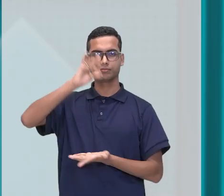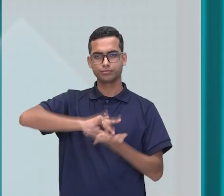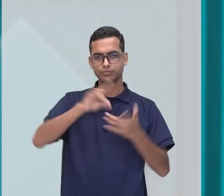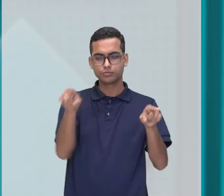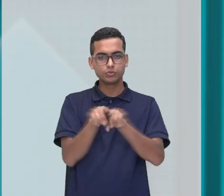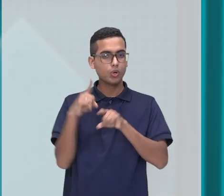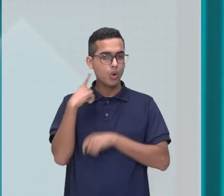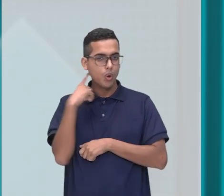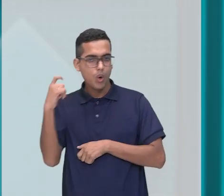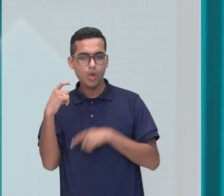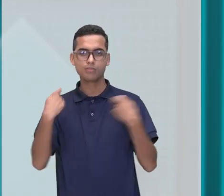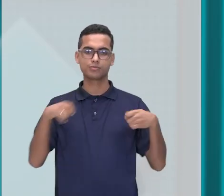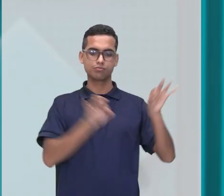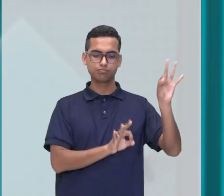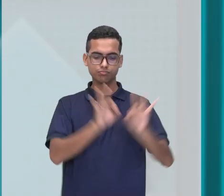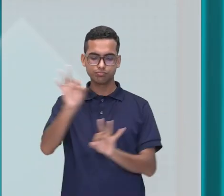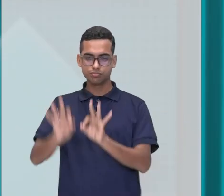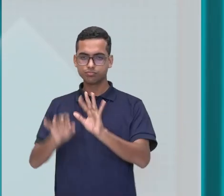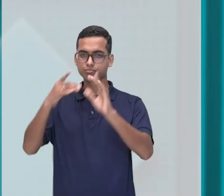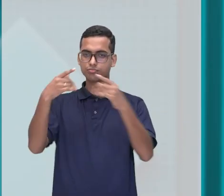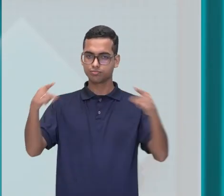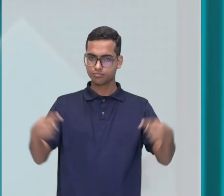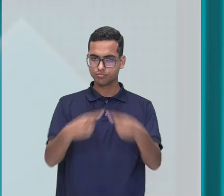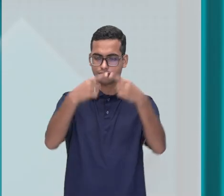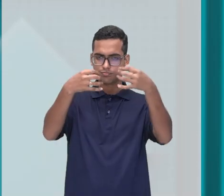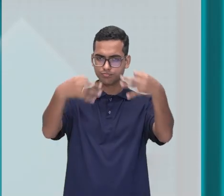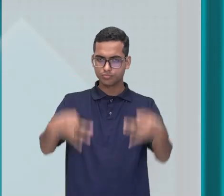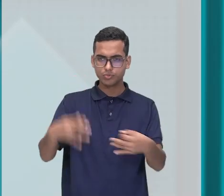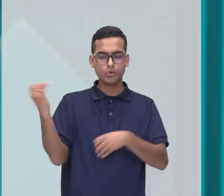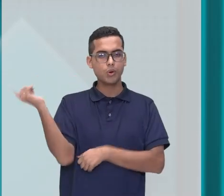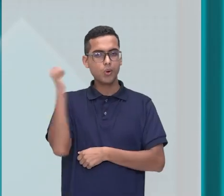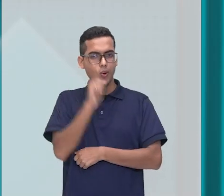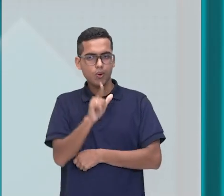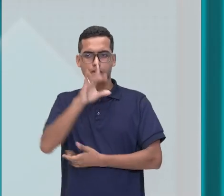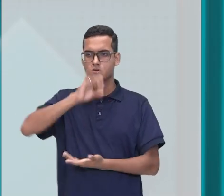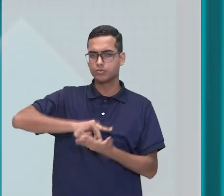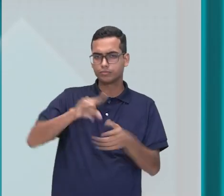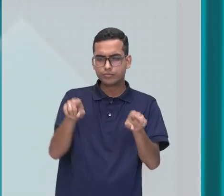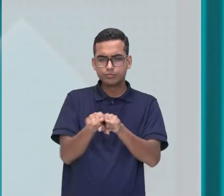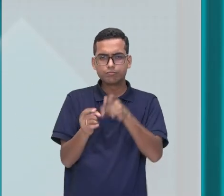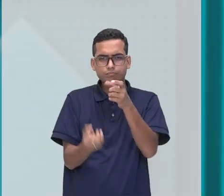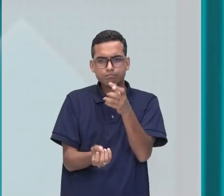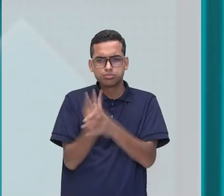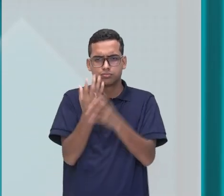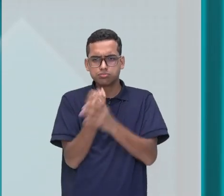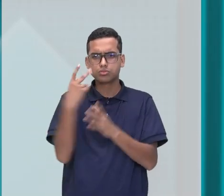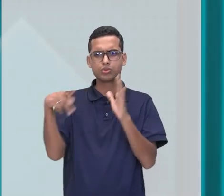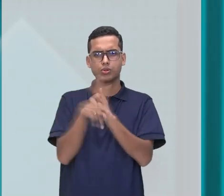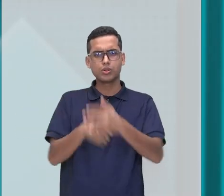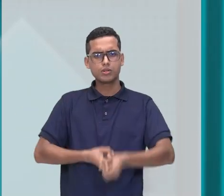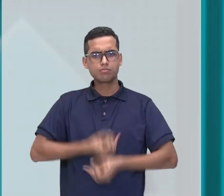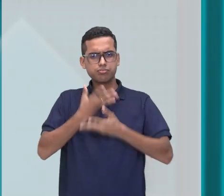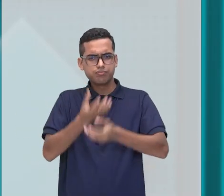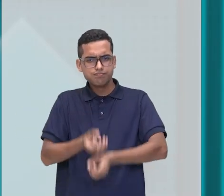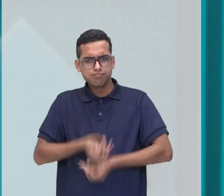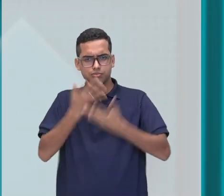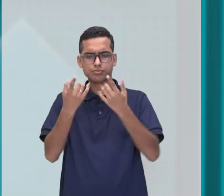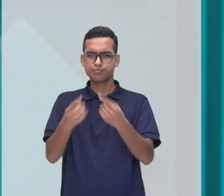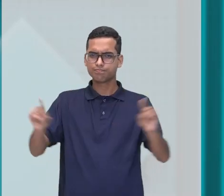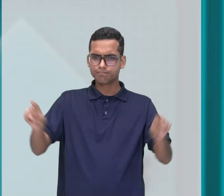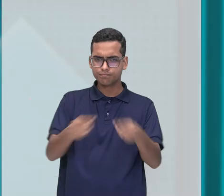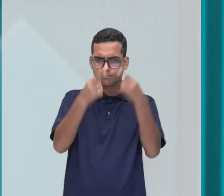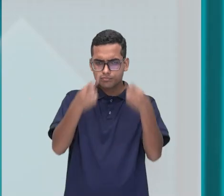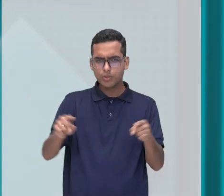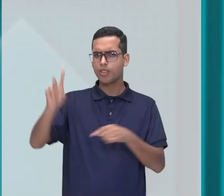estar organizados. Então, para produzir música, existe... Lembra da definição?